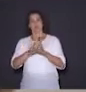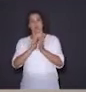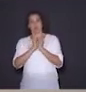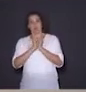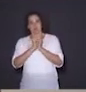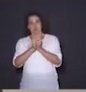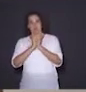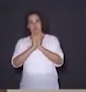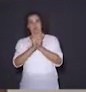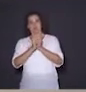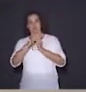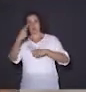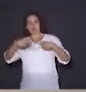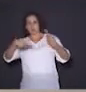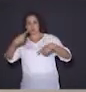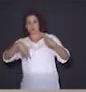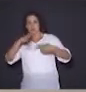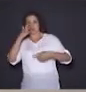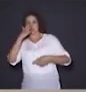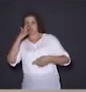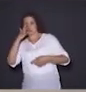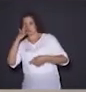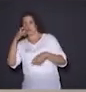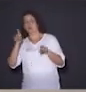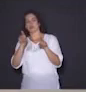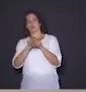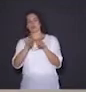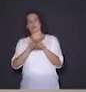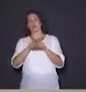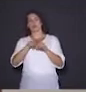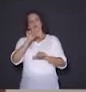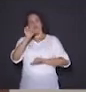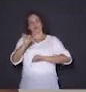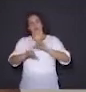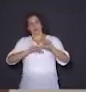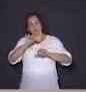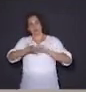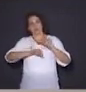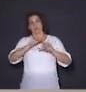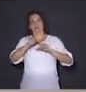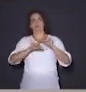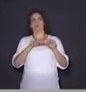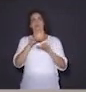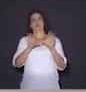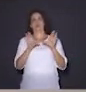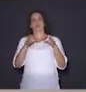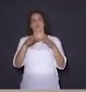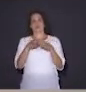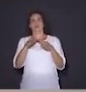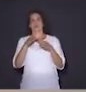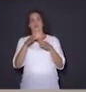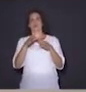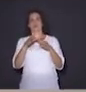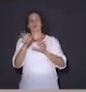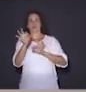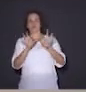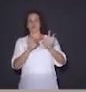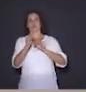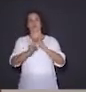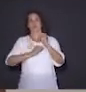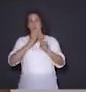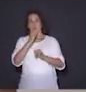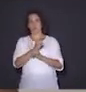inclusive as discussões sobre reestruturar o comitê gestor da internet é o desgoverno atual iniciou uma consulta